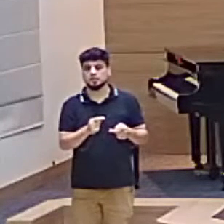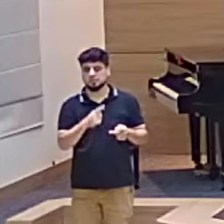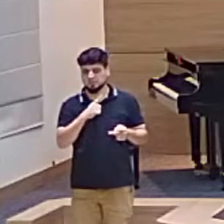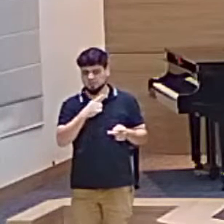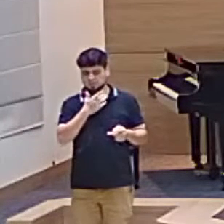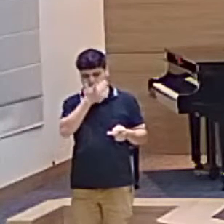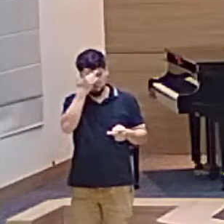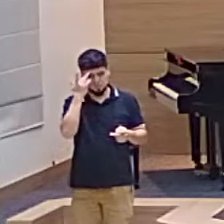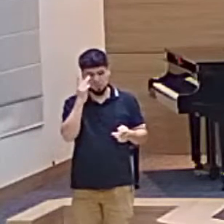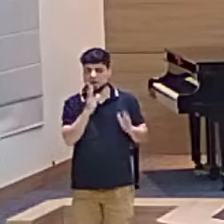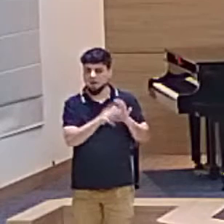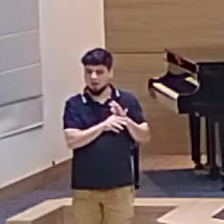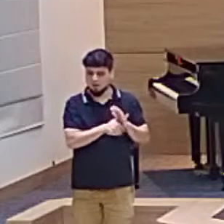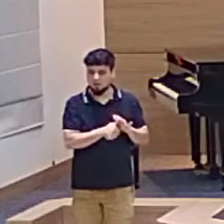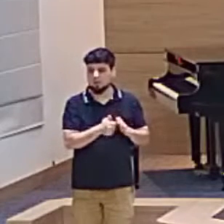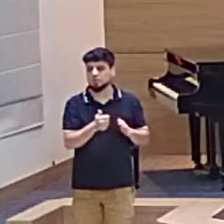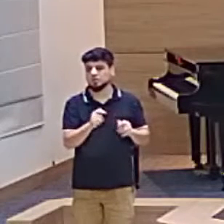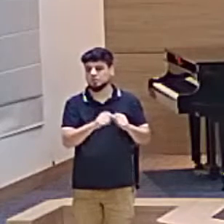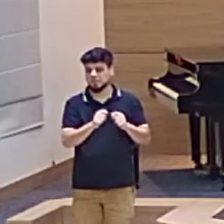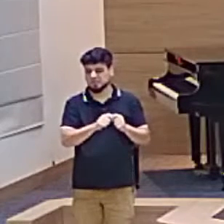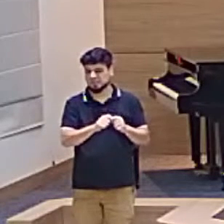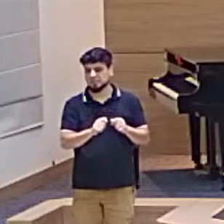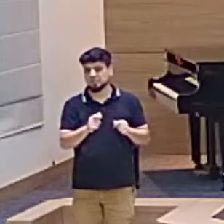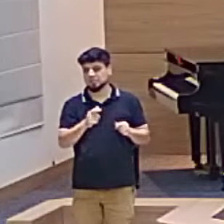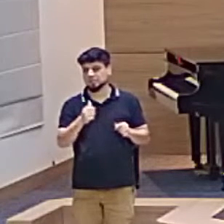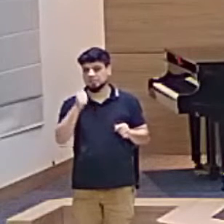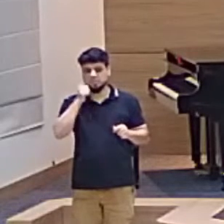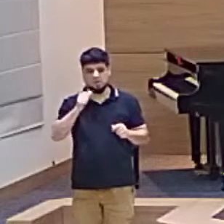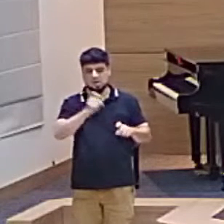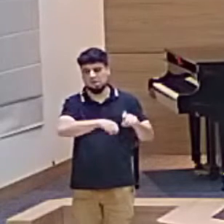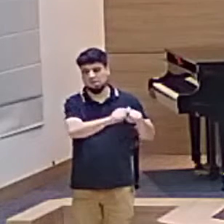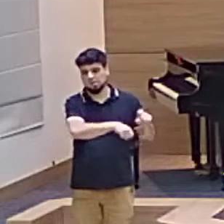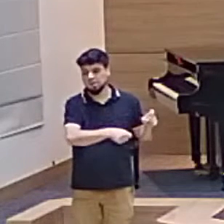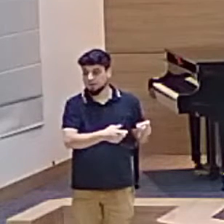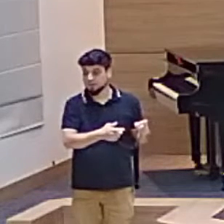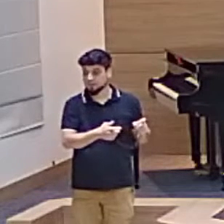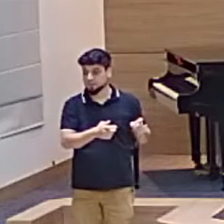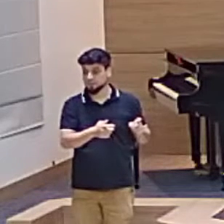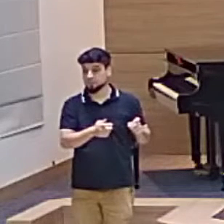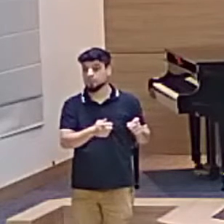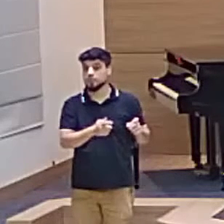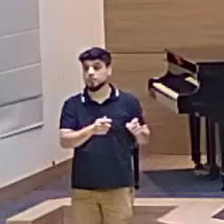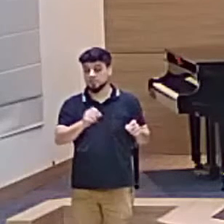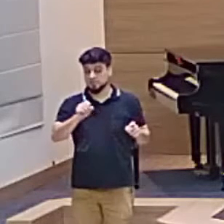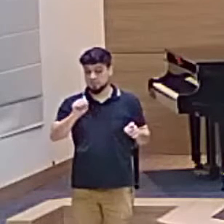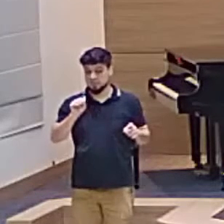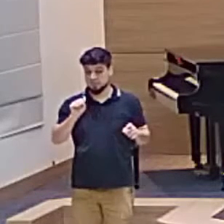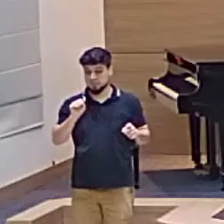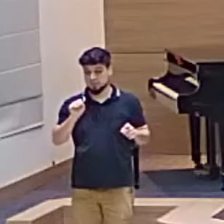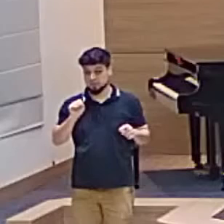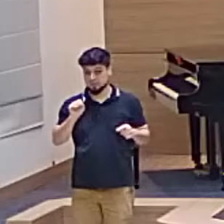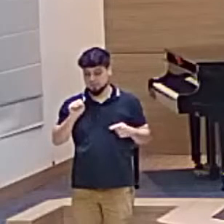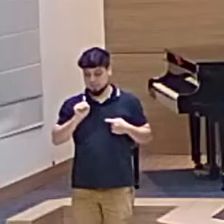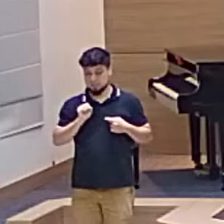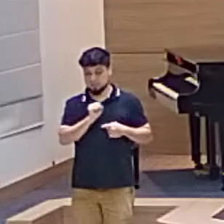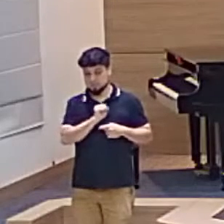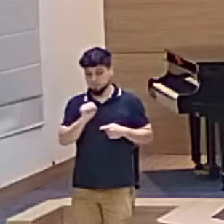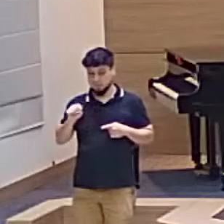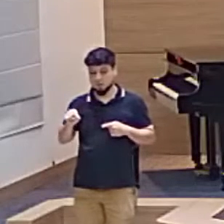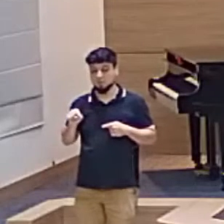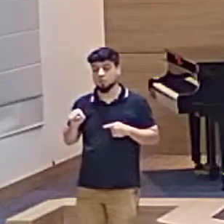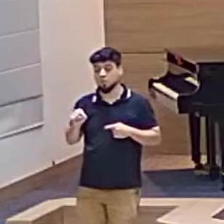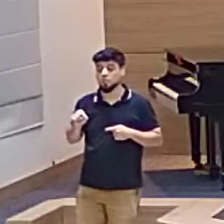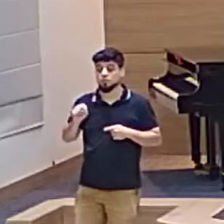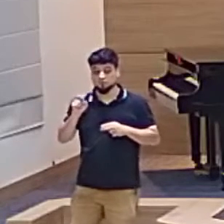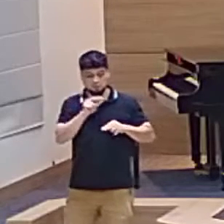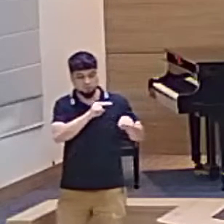desonestos fazia orgia e eram sacerdotes Samuel ver tudo isso e se torna o maior juiz